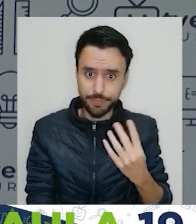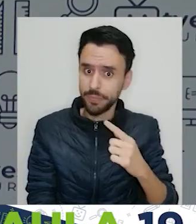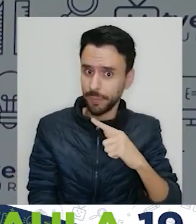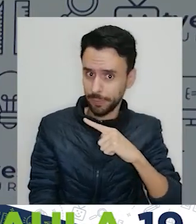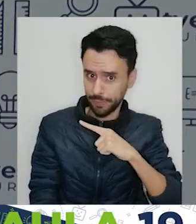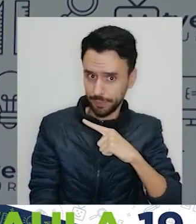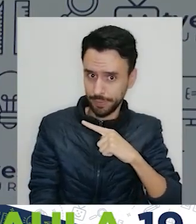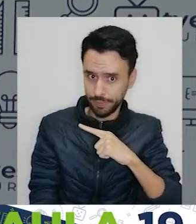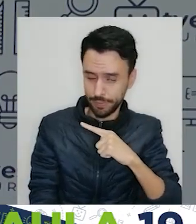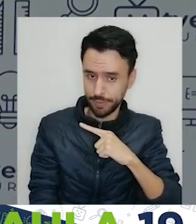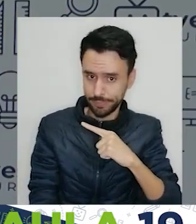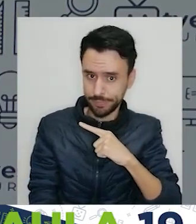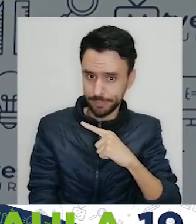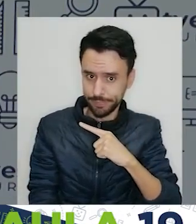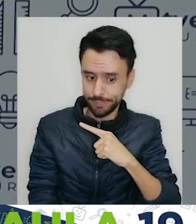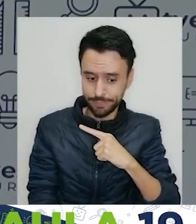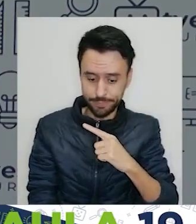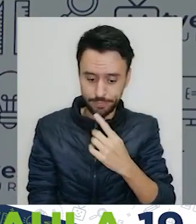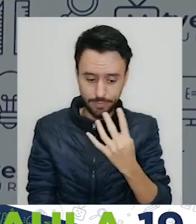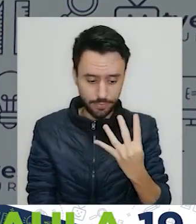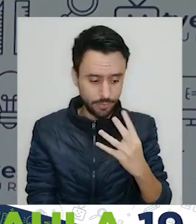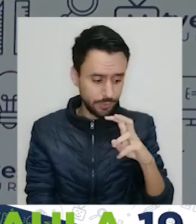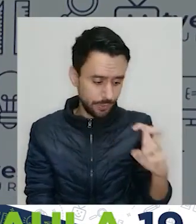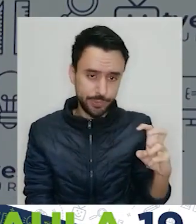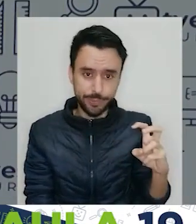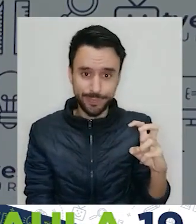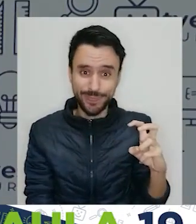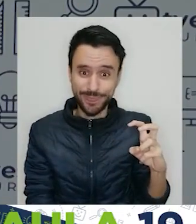4, 5.